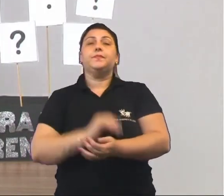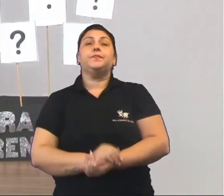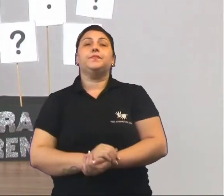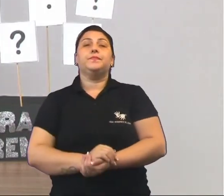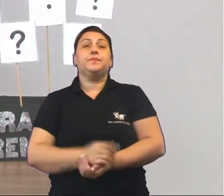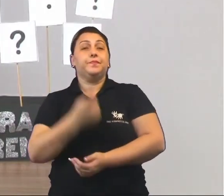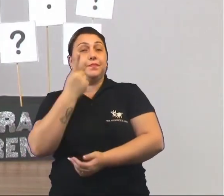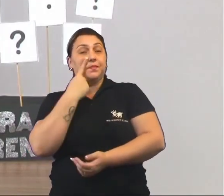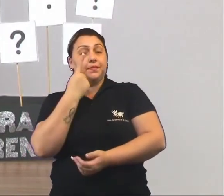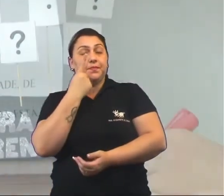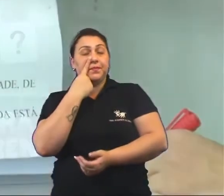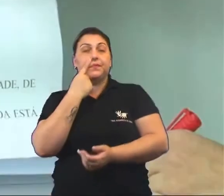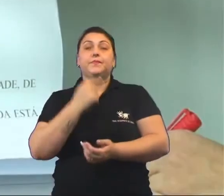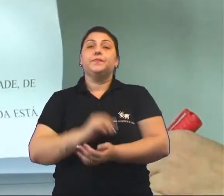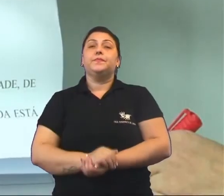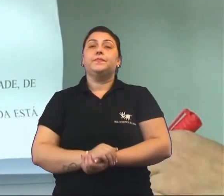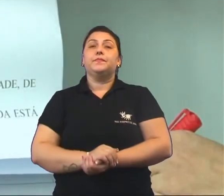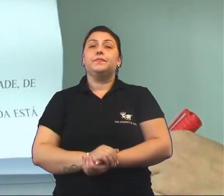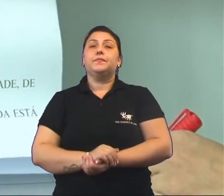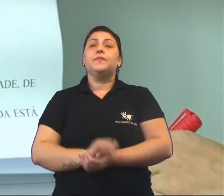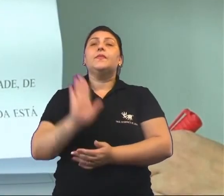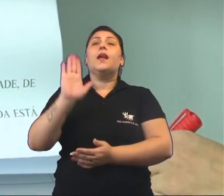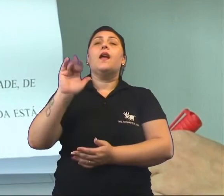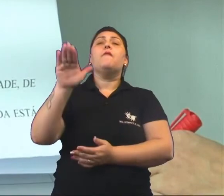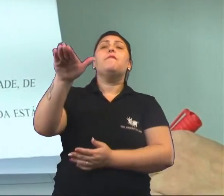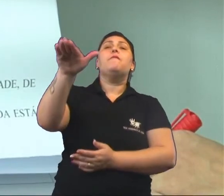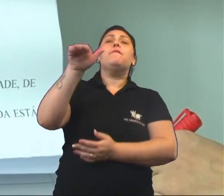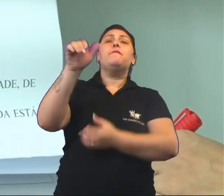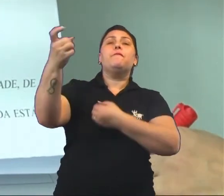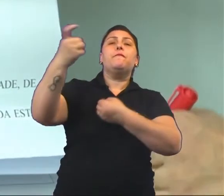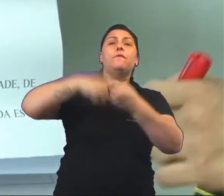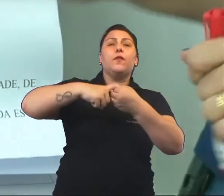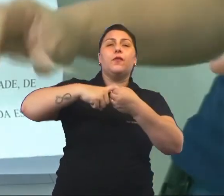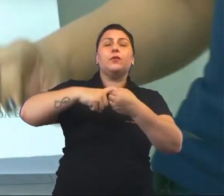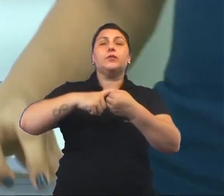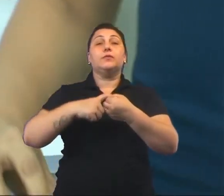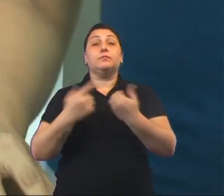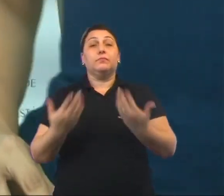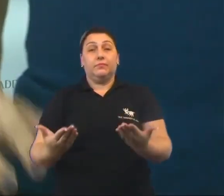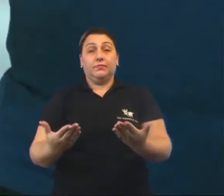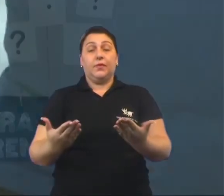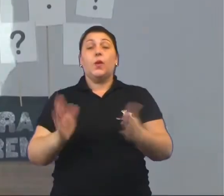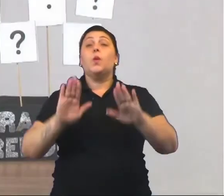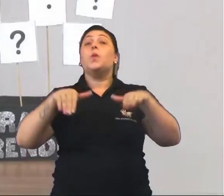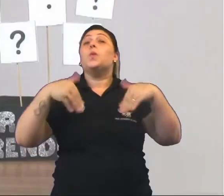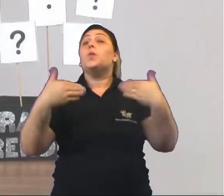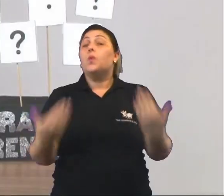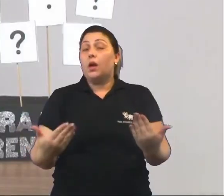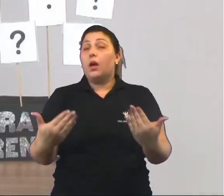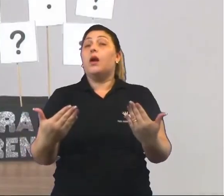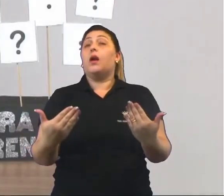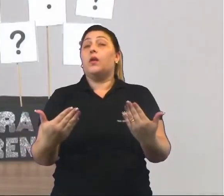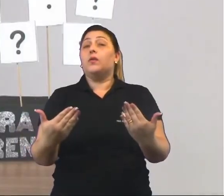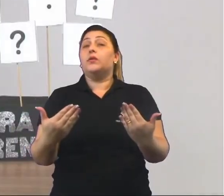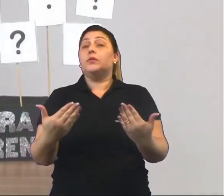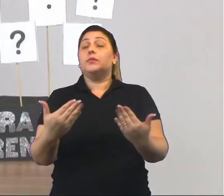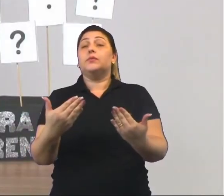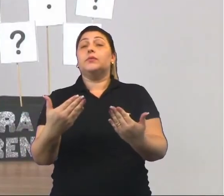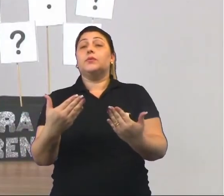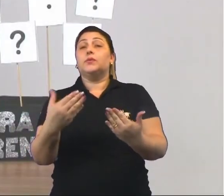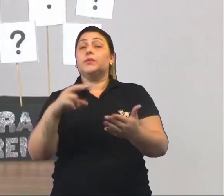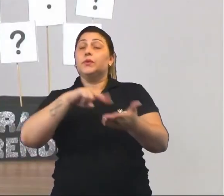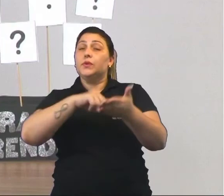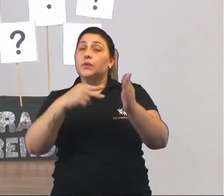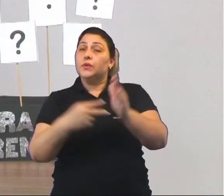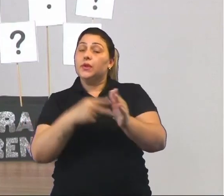quadrinho. Olha só. Ei, volte. E aqui, qual é o efeito que nós temos nessa fala?